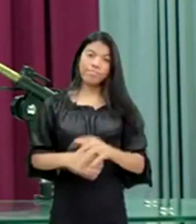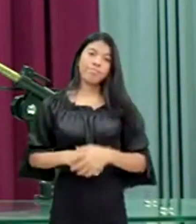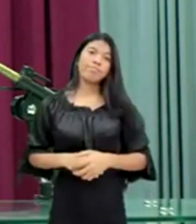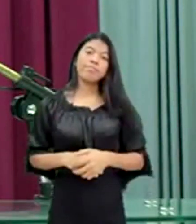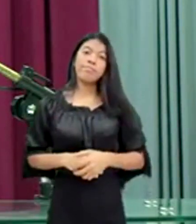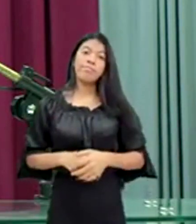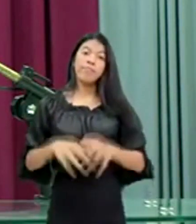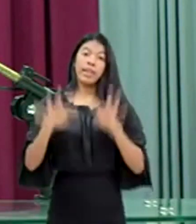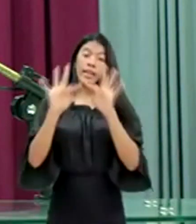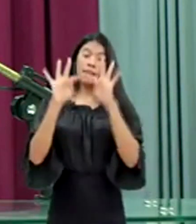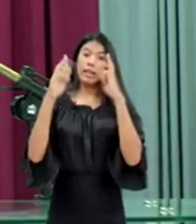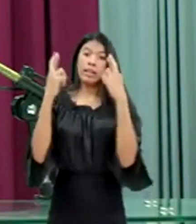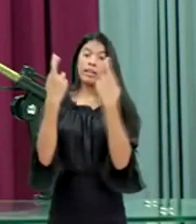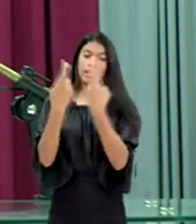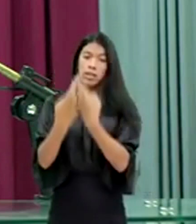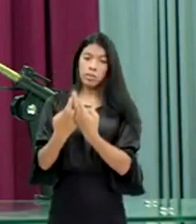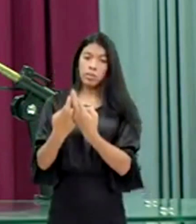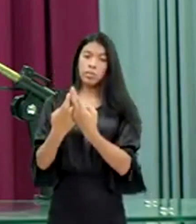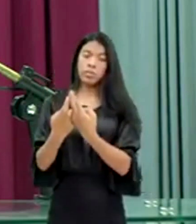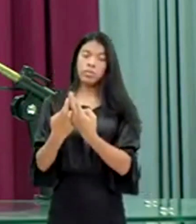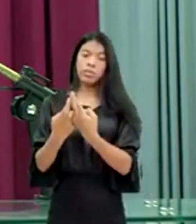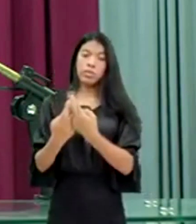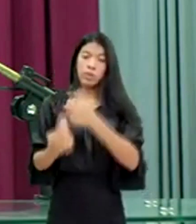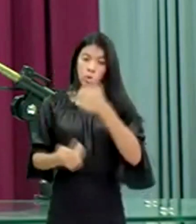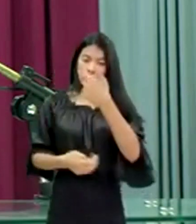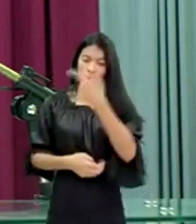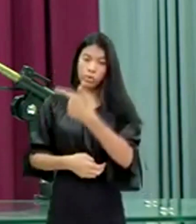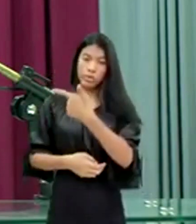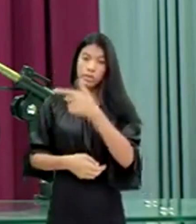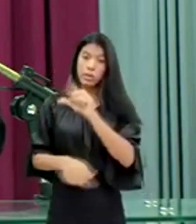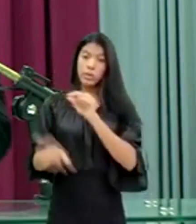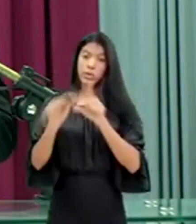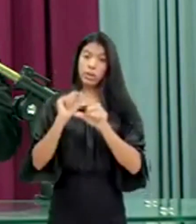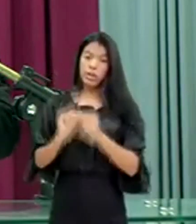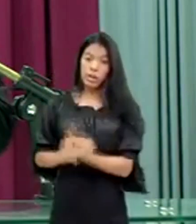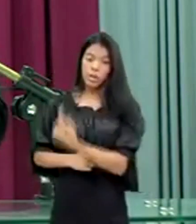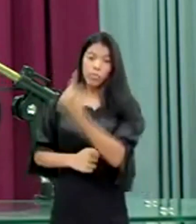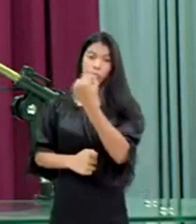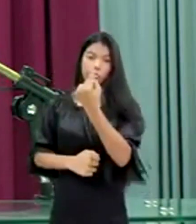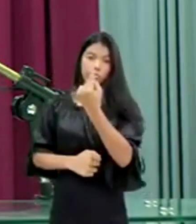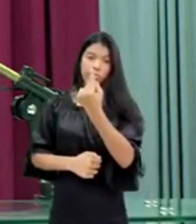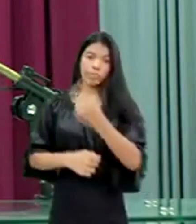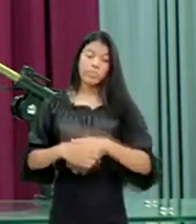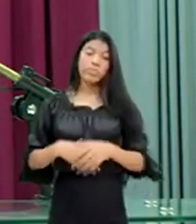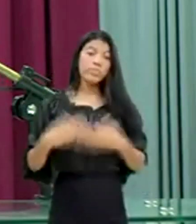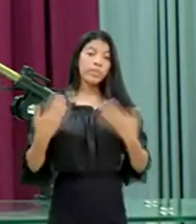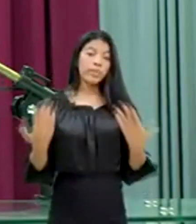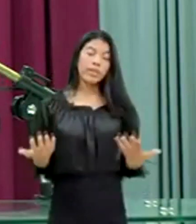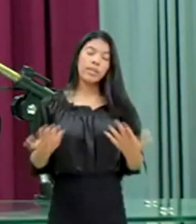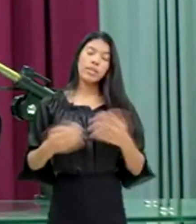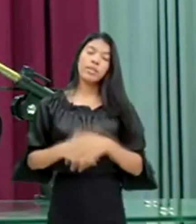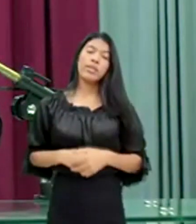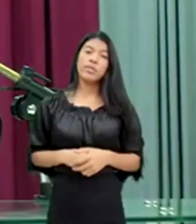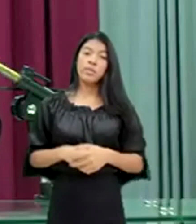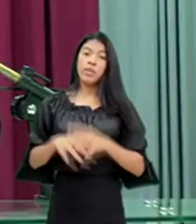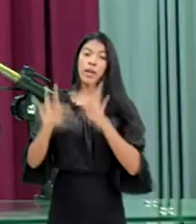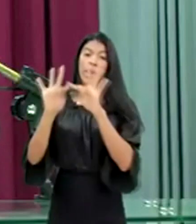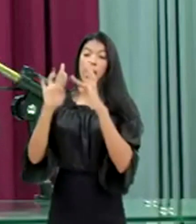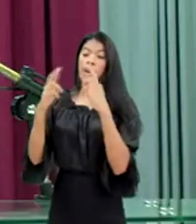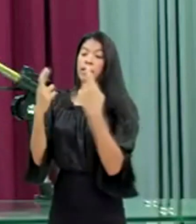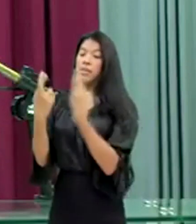de Israel, um homem, e a tribo escolhia e trazia o melhor homem da sua